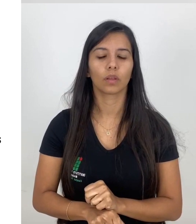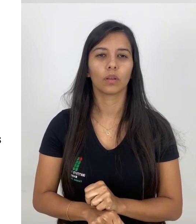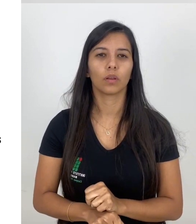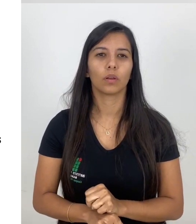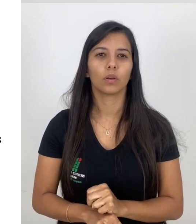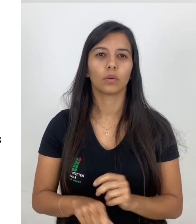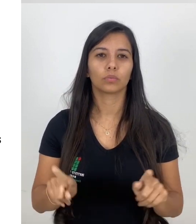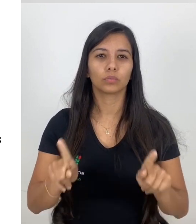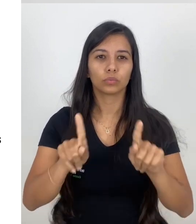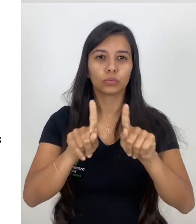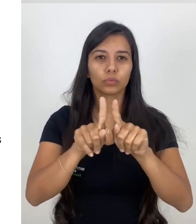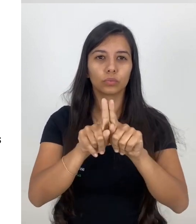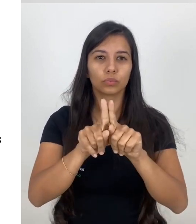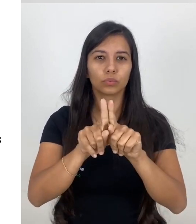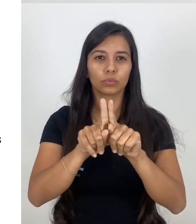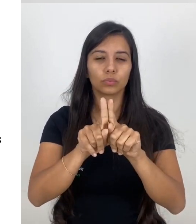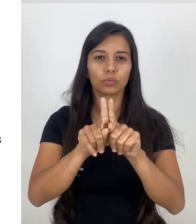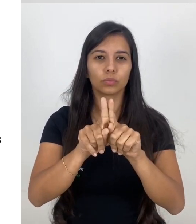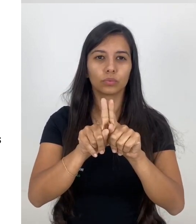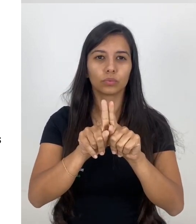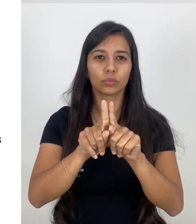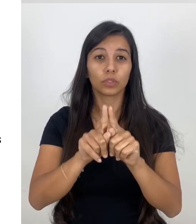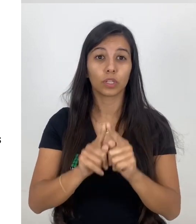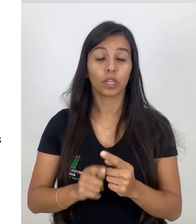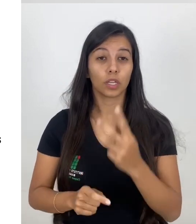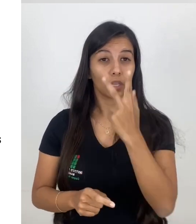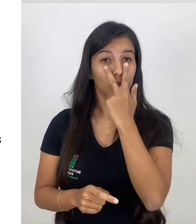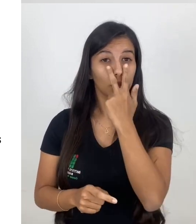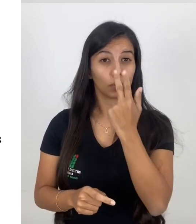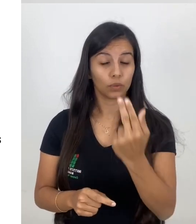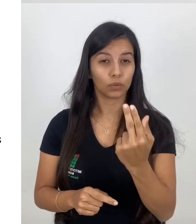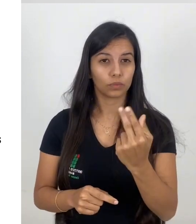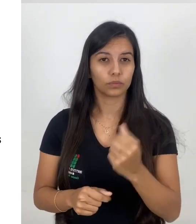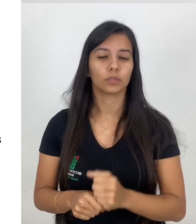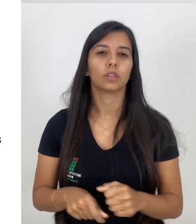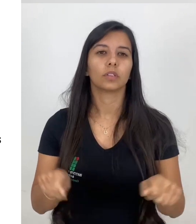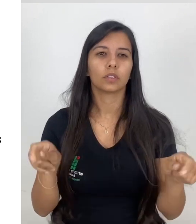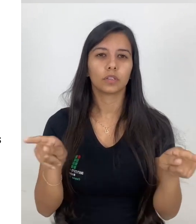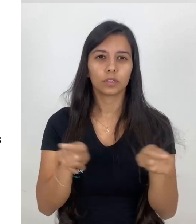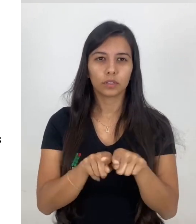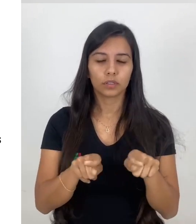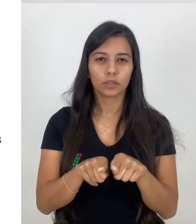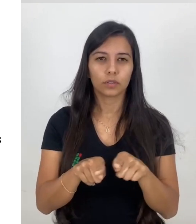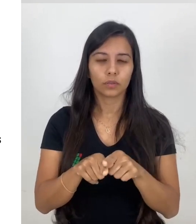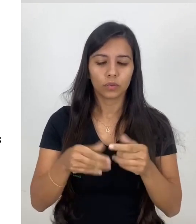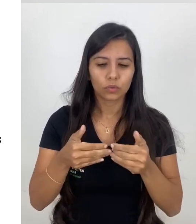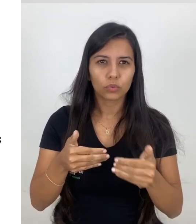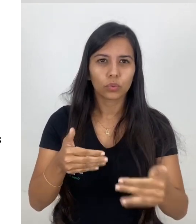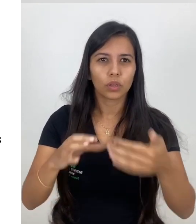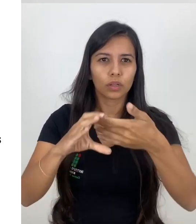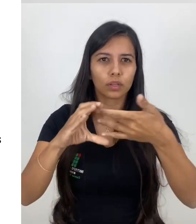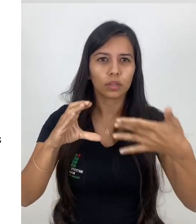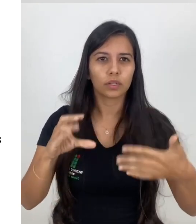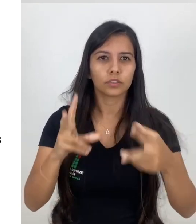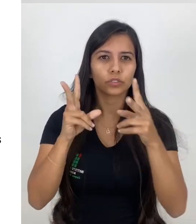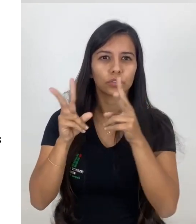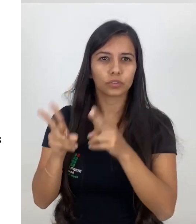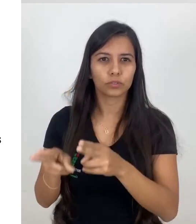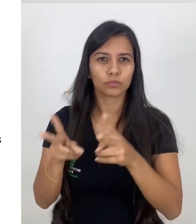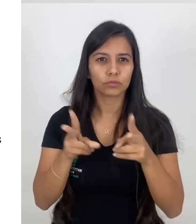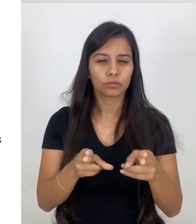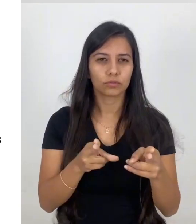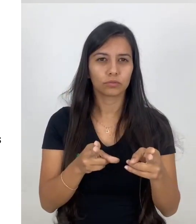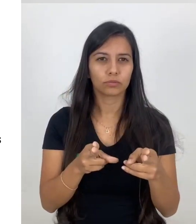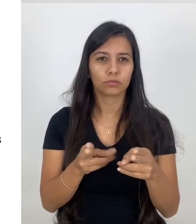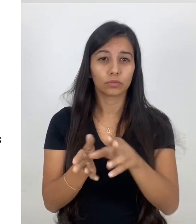né, semelhantes, eles vão ter os mesmos genes, os mesmos segmentos compondo eles vão ter tudo